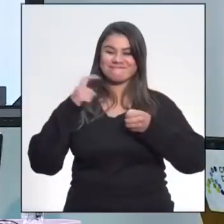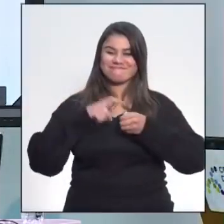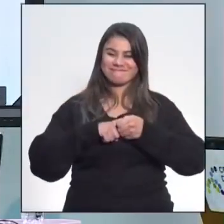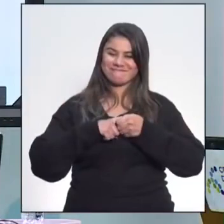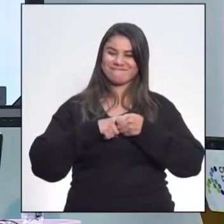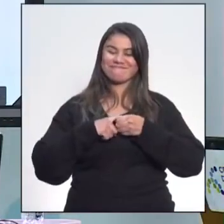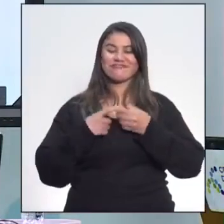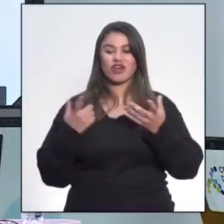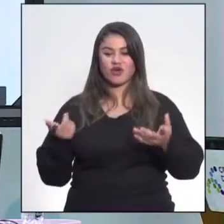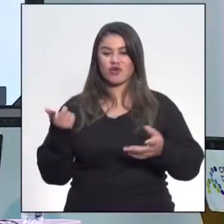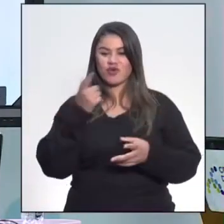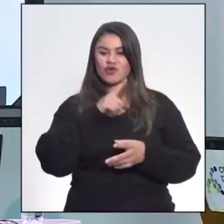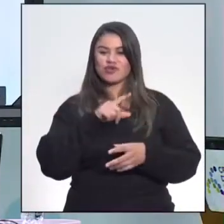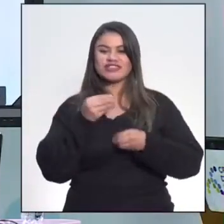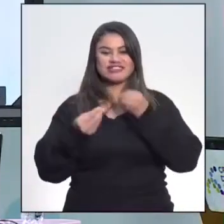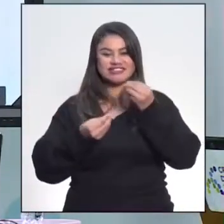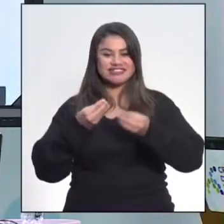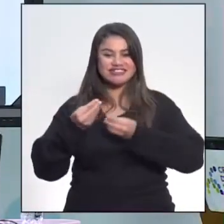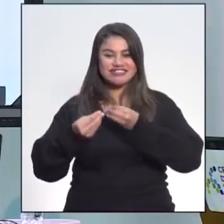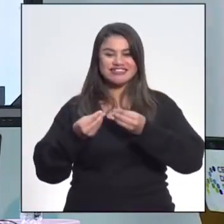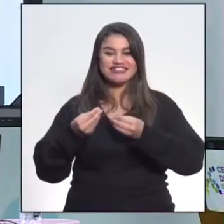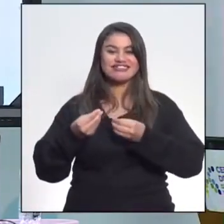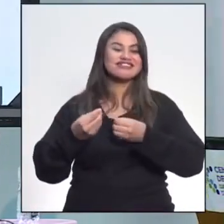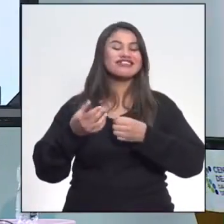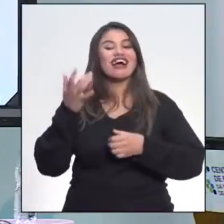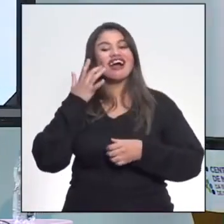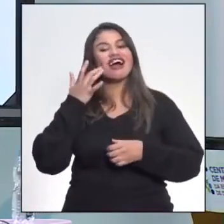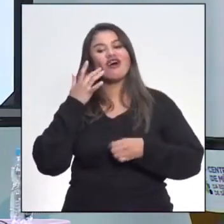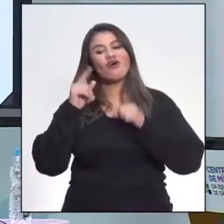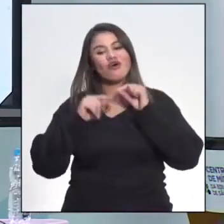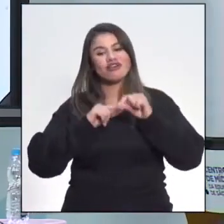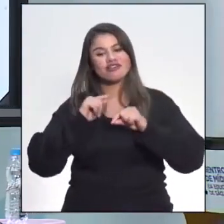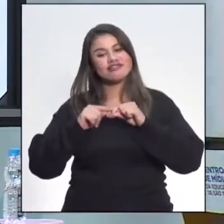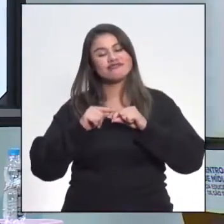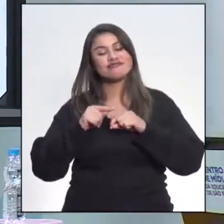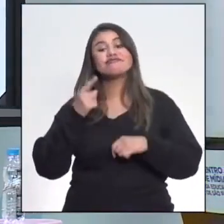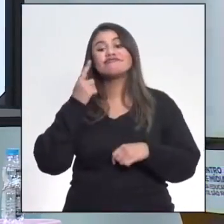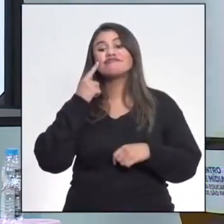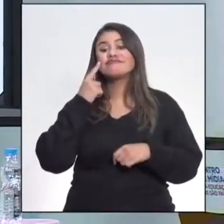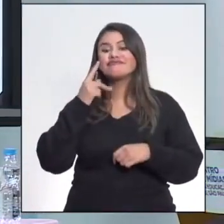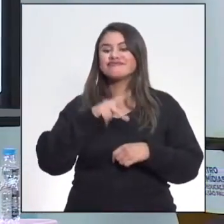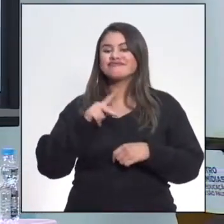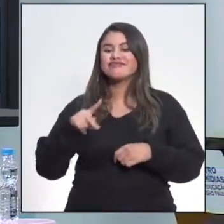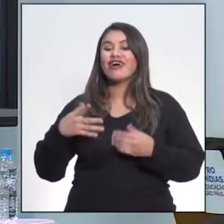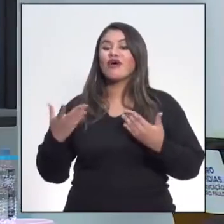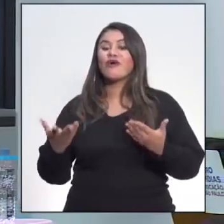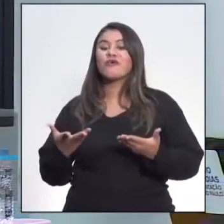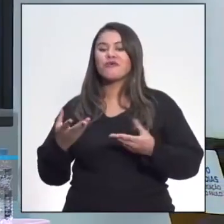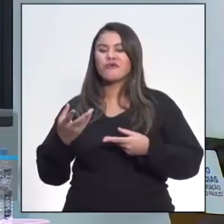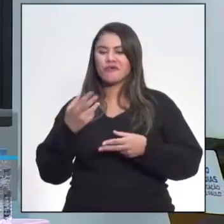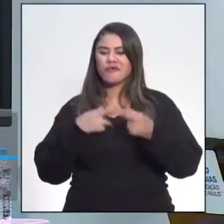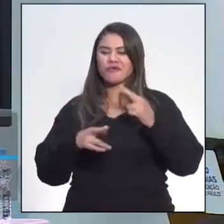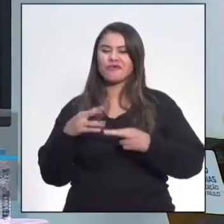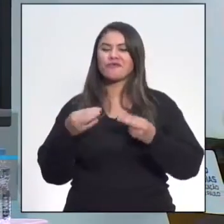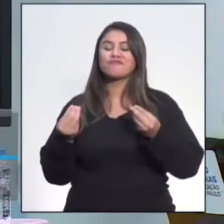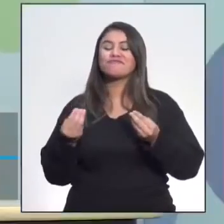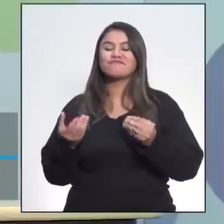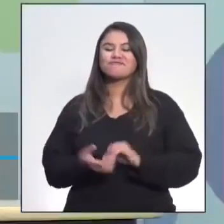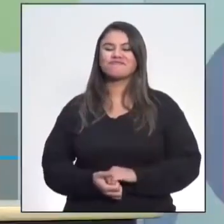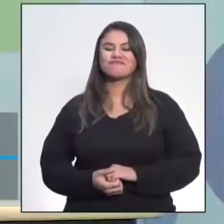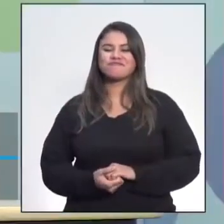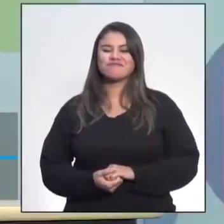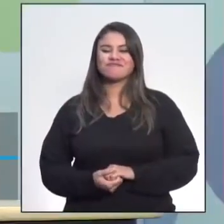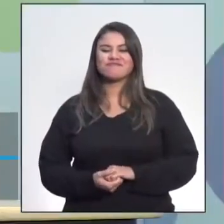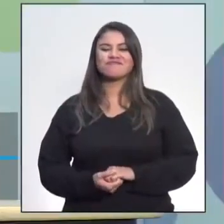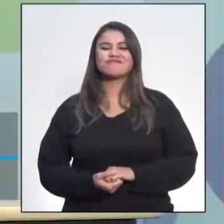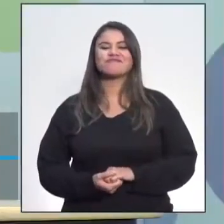Voltamos. E aí, pessoal, vocês conseguiram fazer a atividade 3? O que vocês acharam? Bom, professor Inês, como foi no chat? Eles responderam? Como foi?